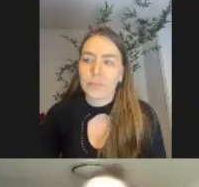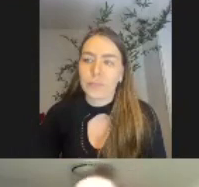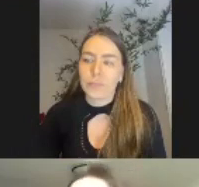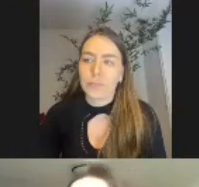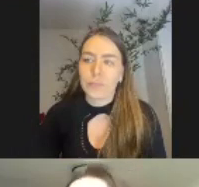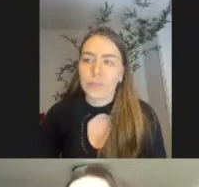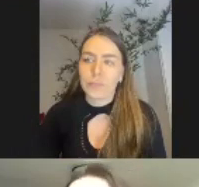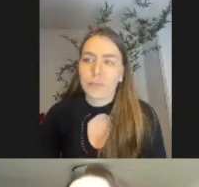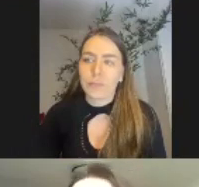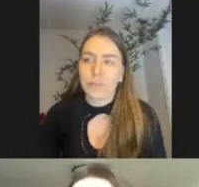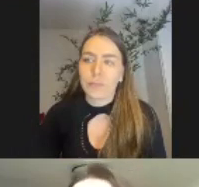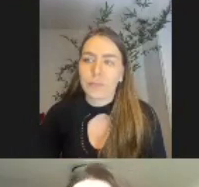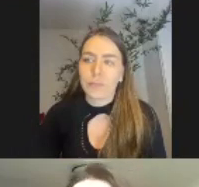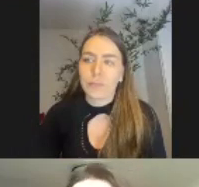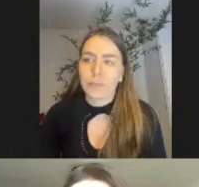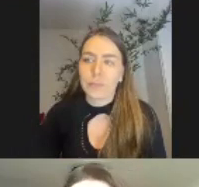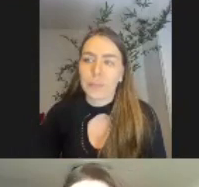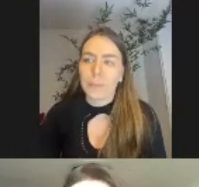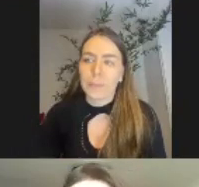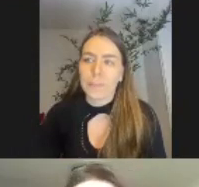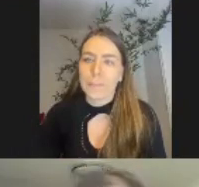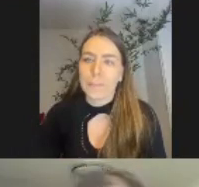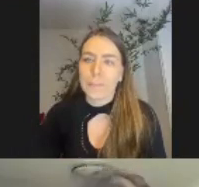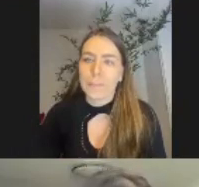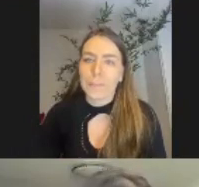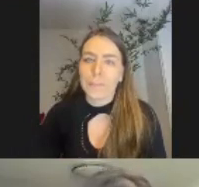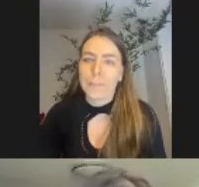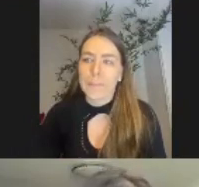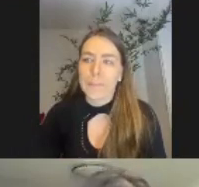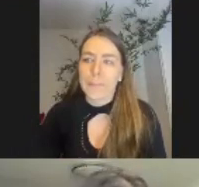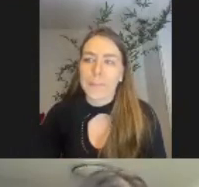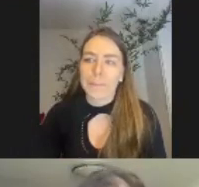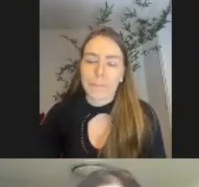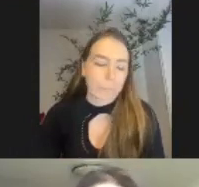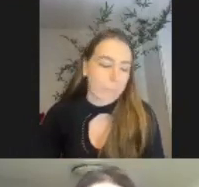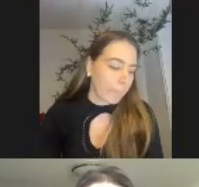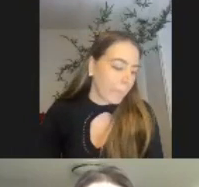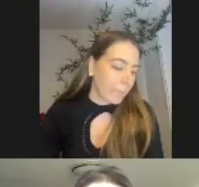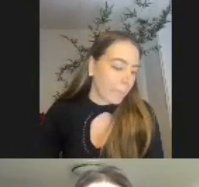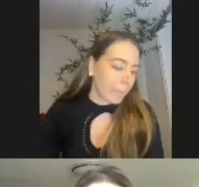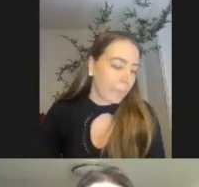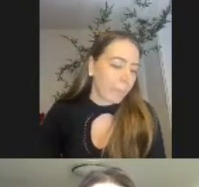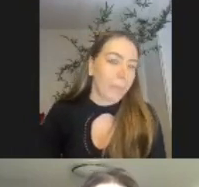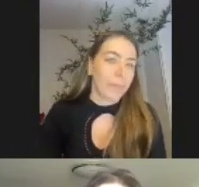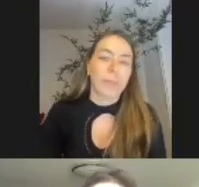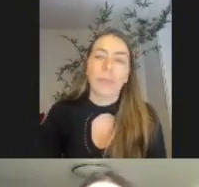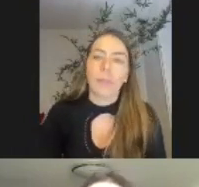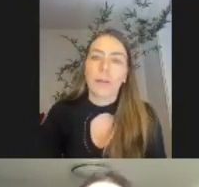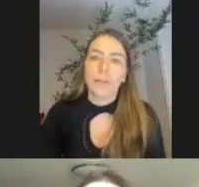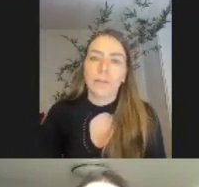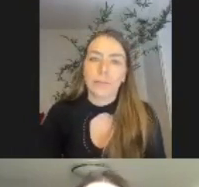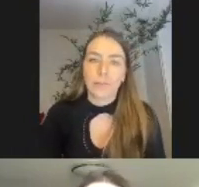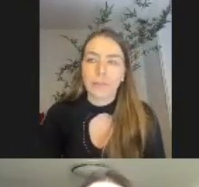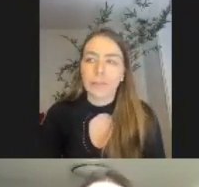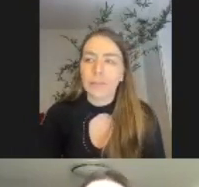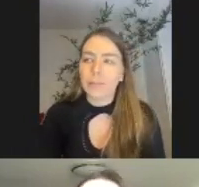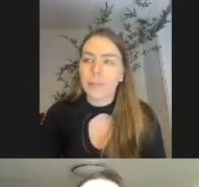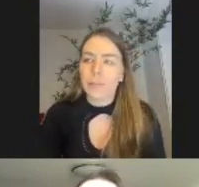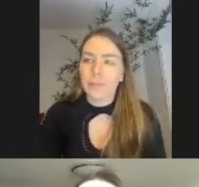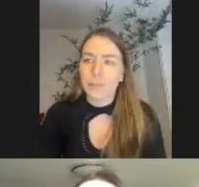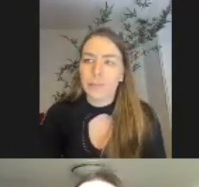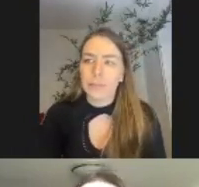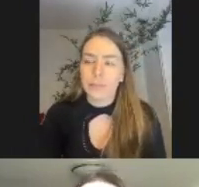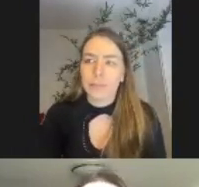ter problema num dia que ela vai ter um determinado compromisso, tal, que ela não vai conseguir produzir comida, ou que de